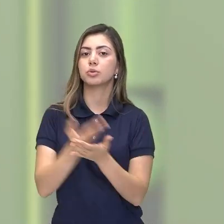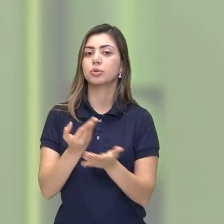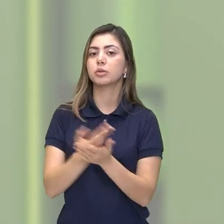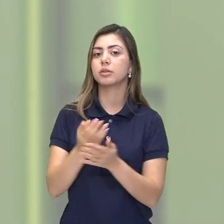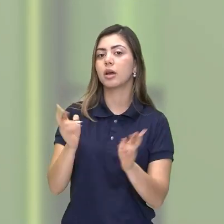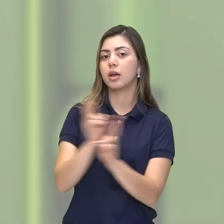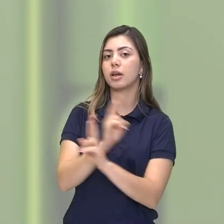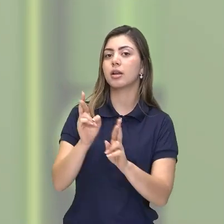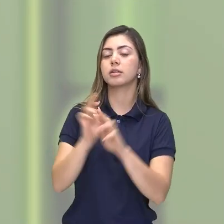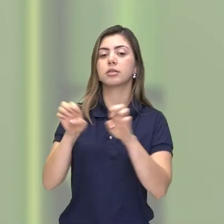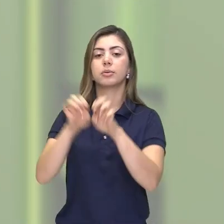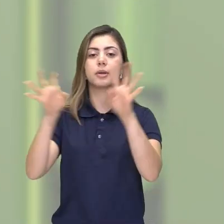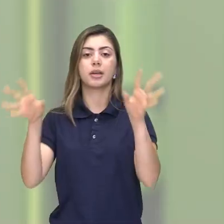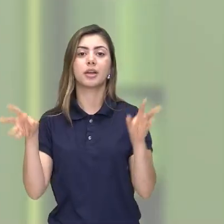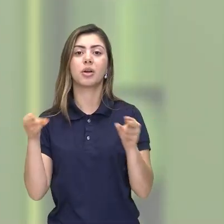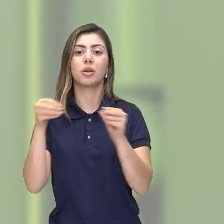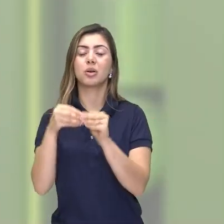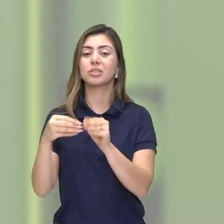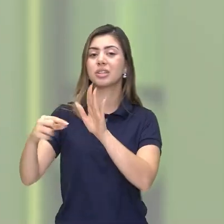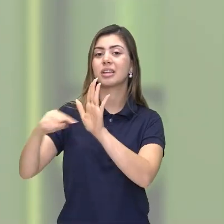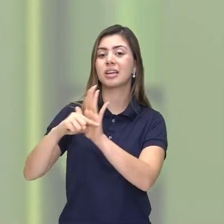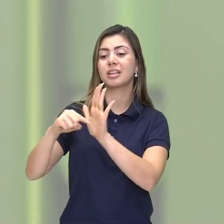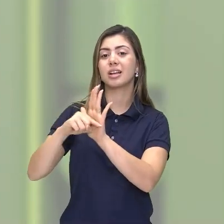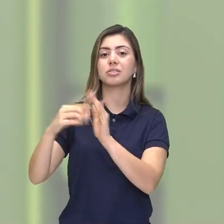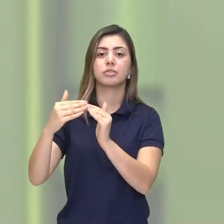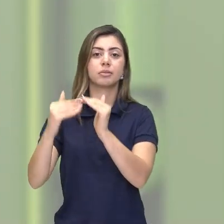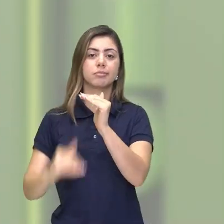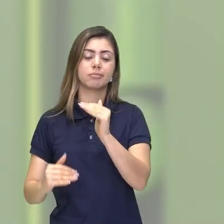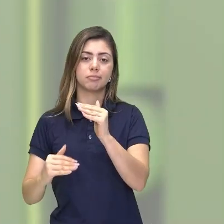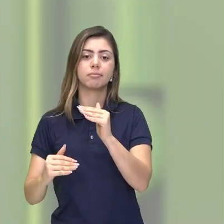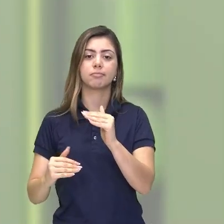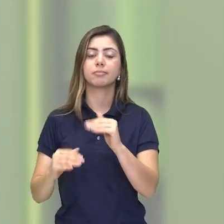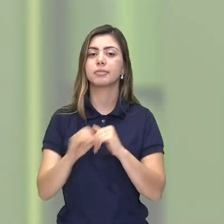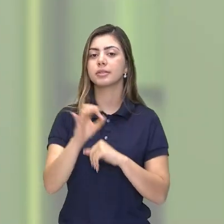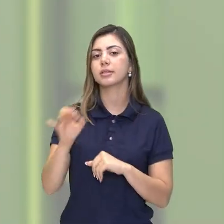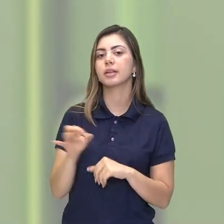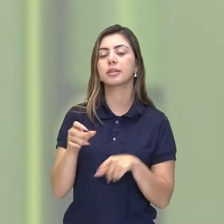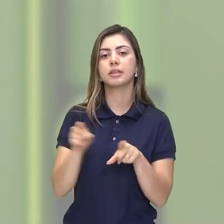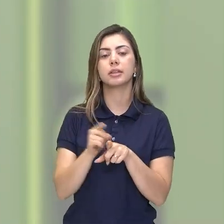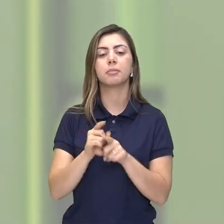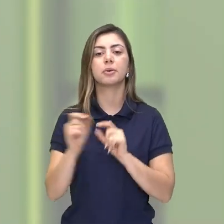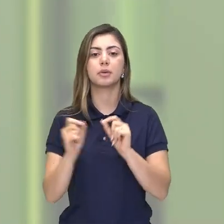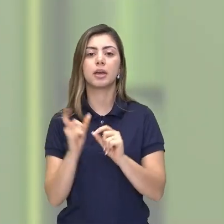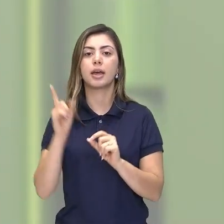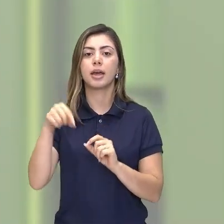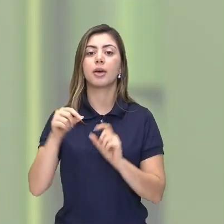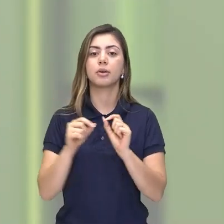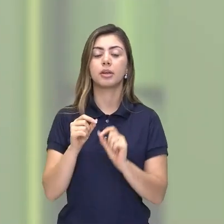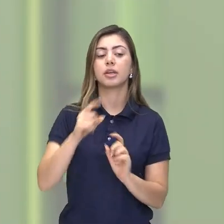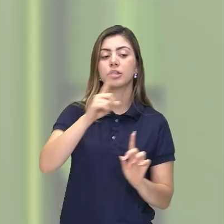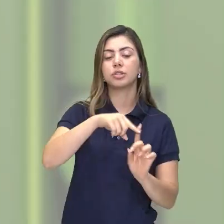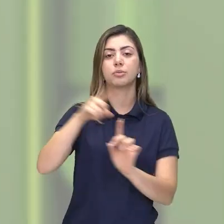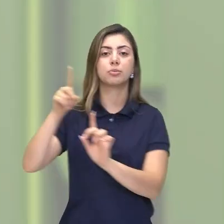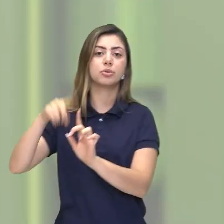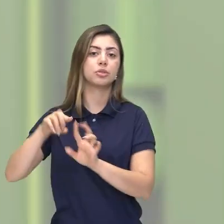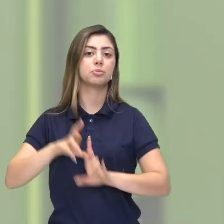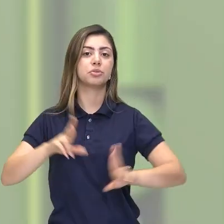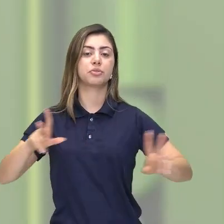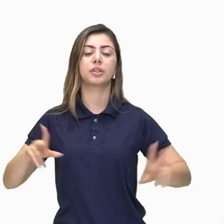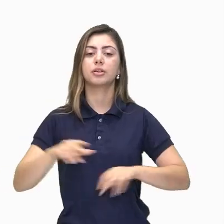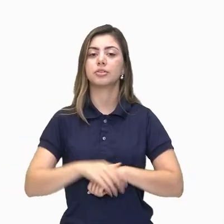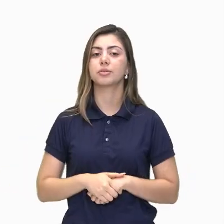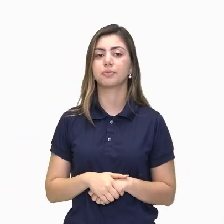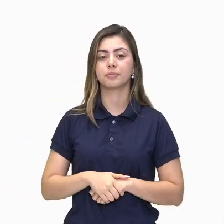relações ecológicas que são desarmônicas e interespecíficas também, porque são espécies diferentes. Vamos ao